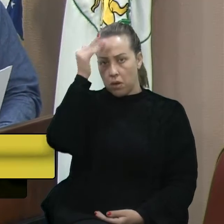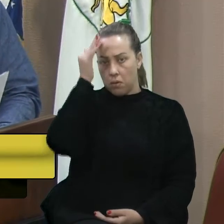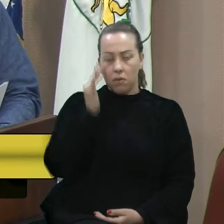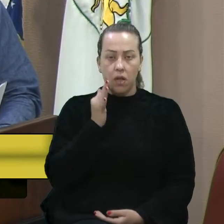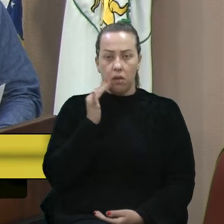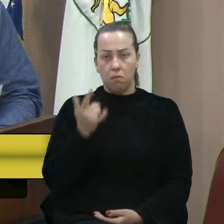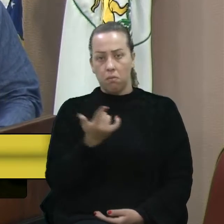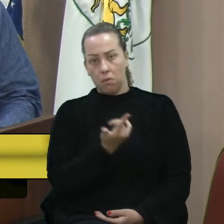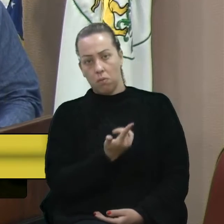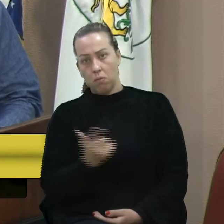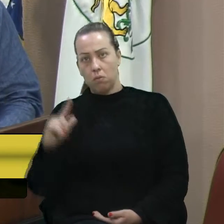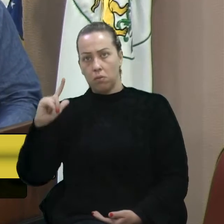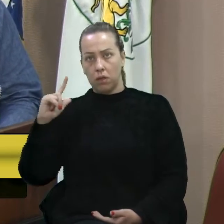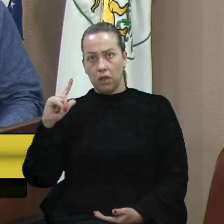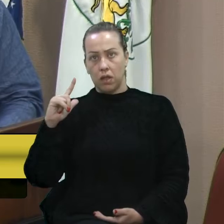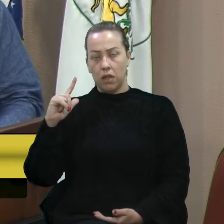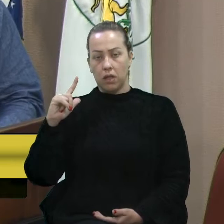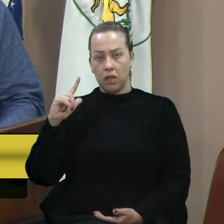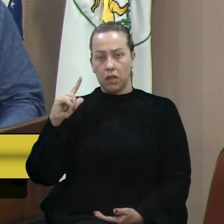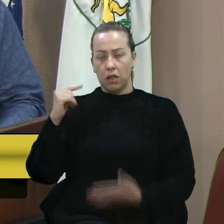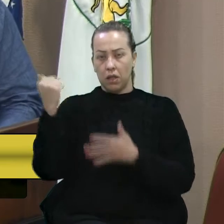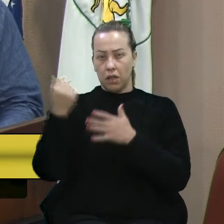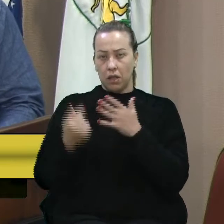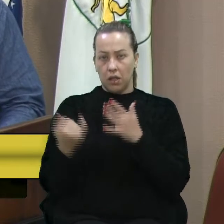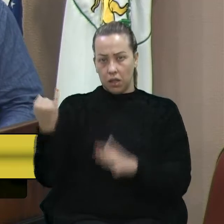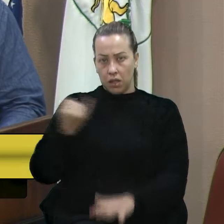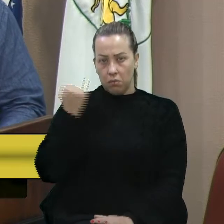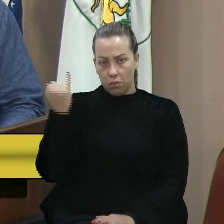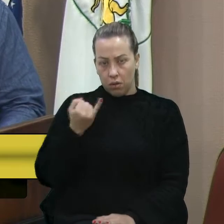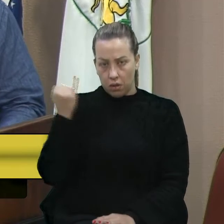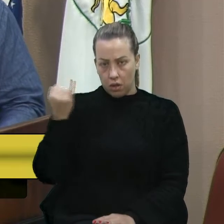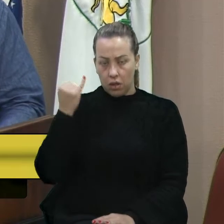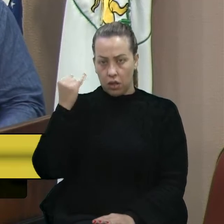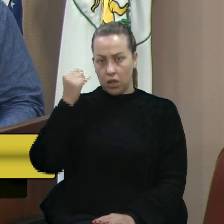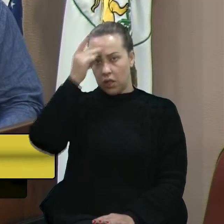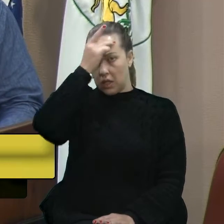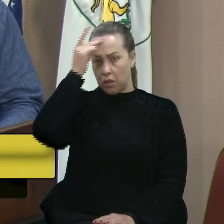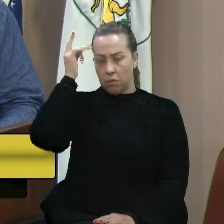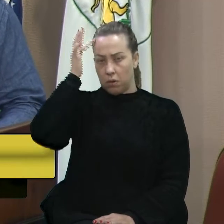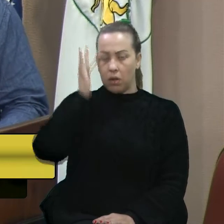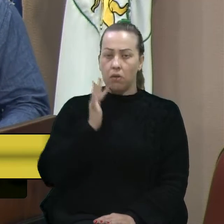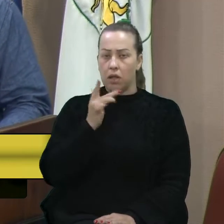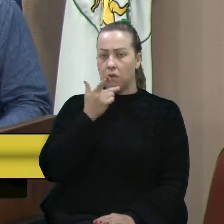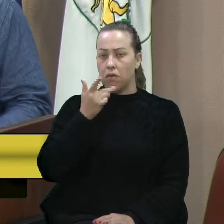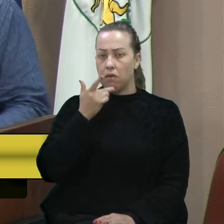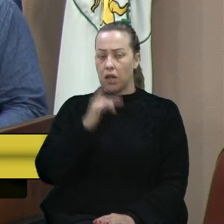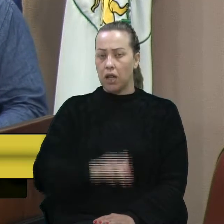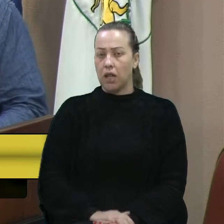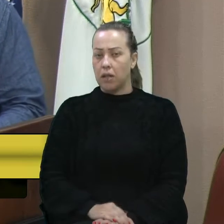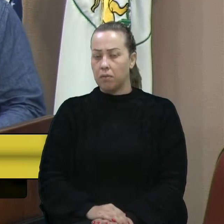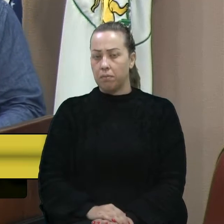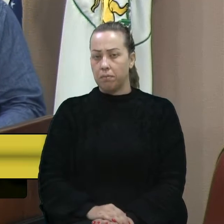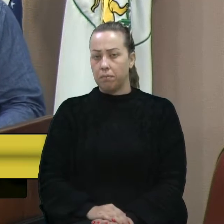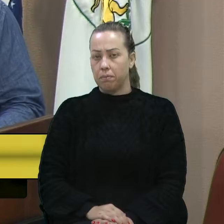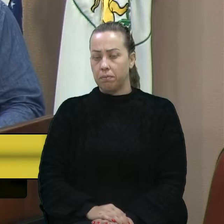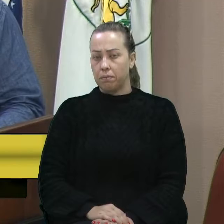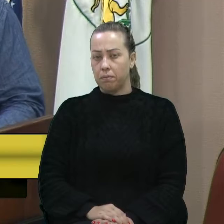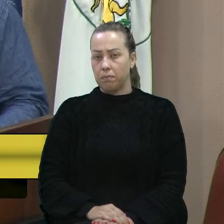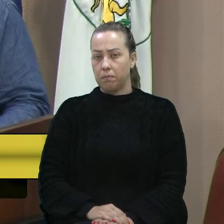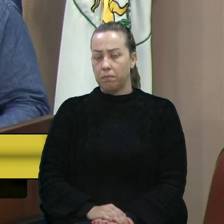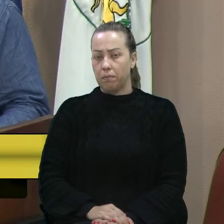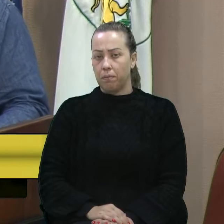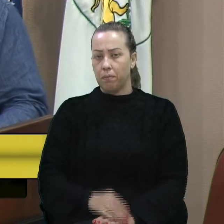um outro elemento importante que o Freire traz, o Freire fala